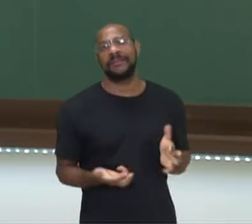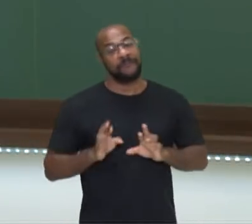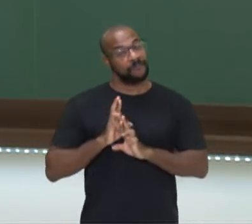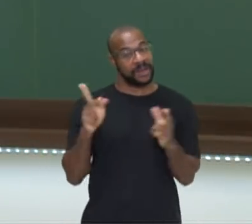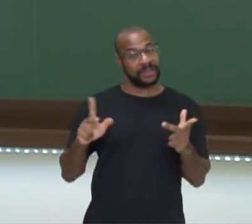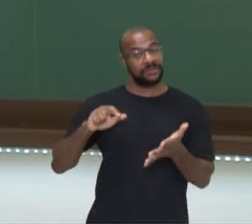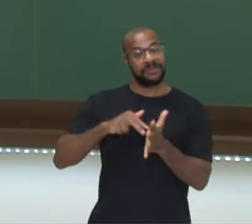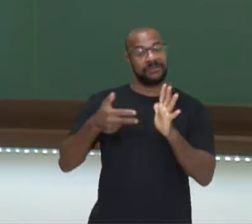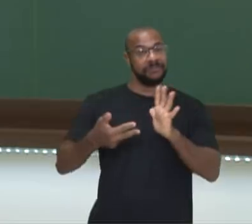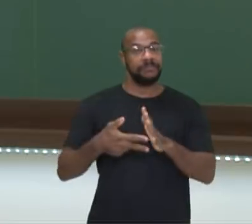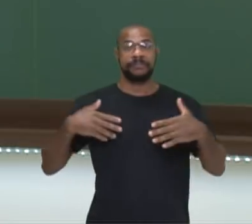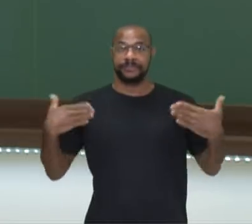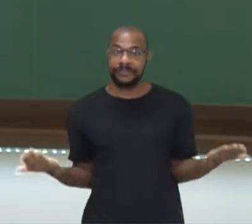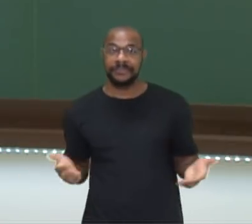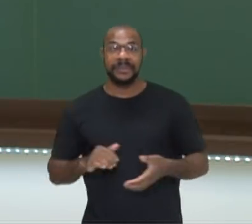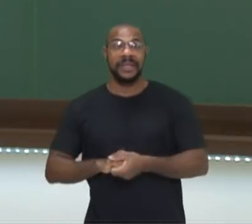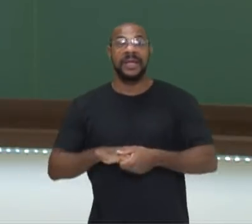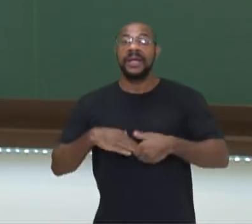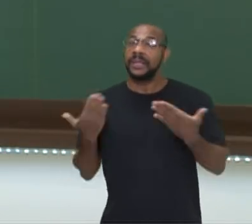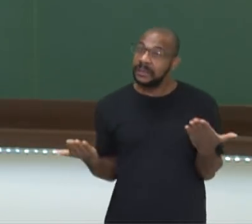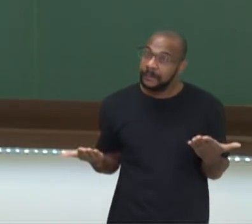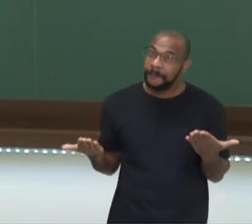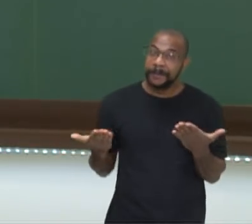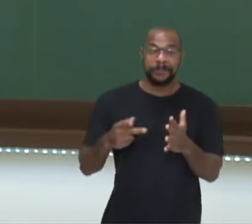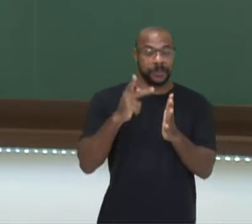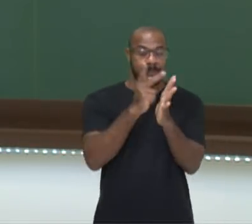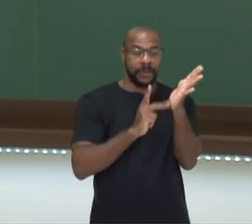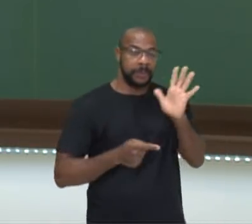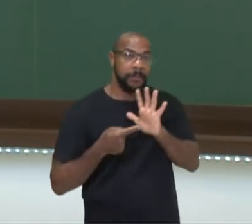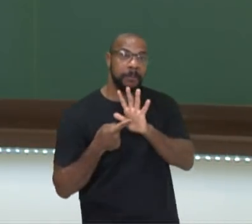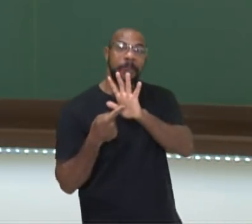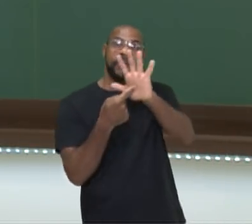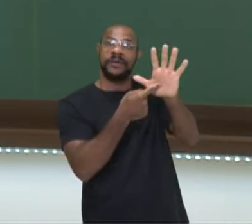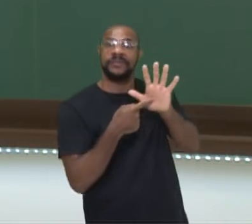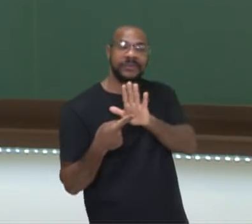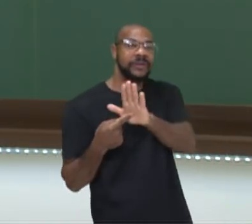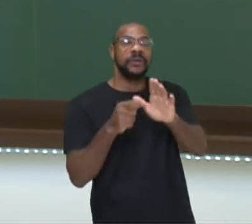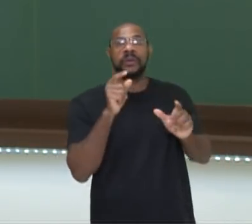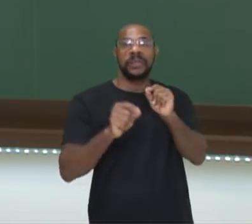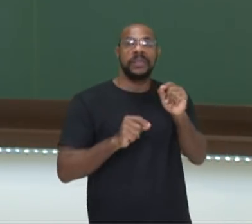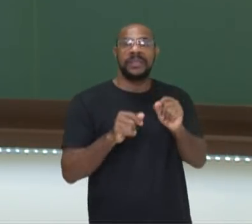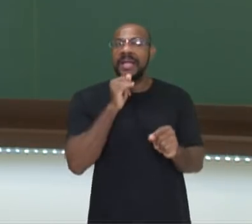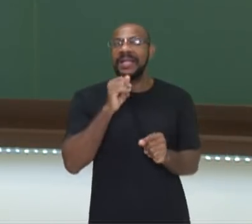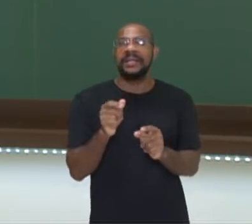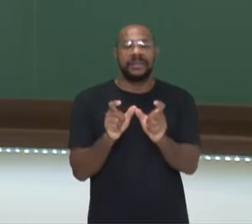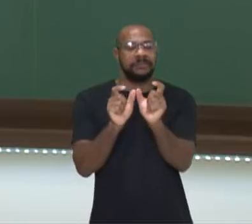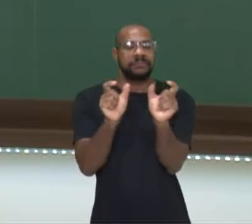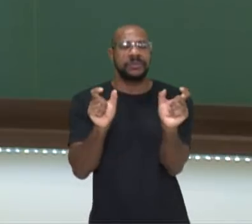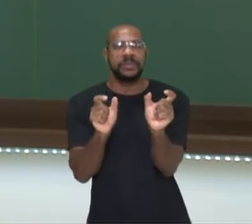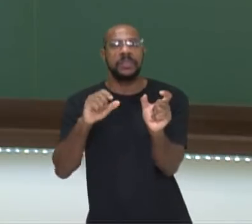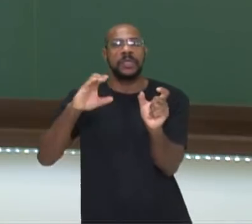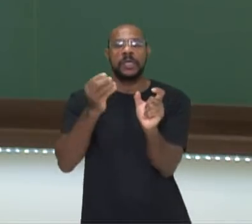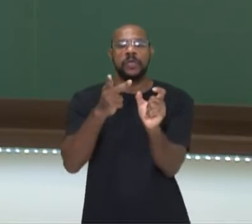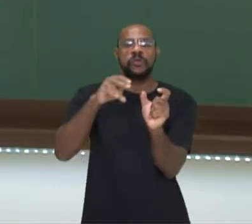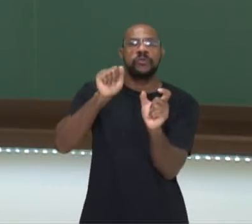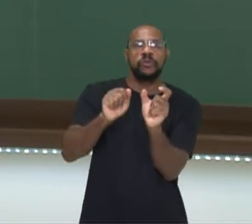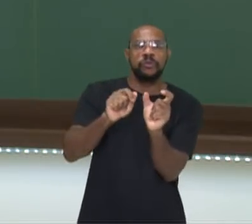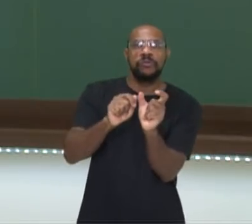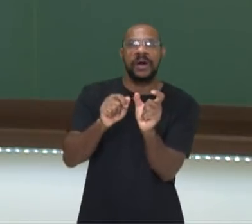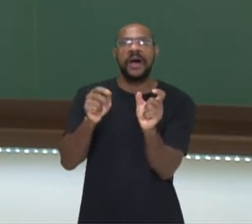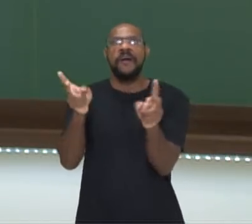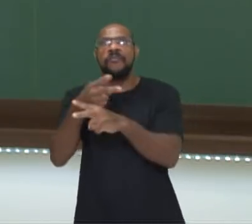recursos expressivos que dão sonoridade ao som. Chuva, chiado, vento,